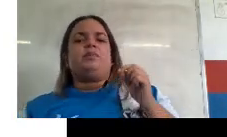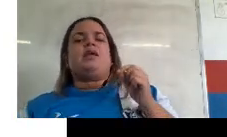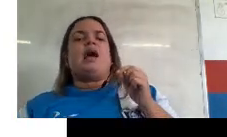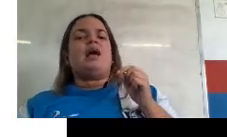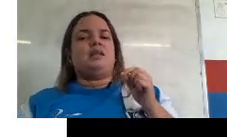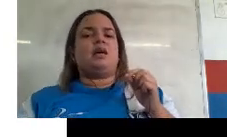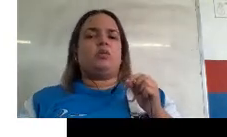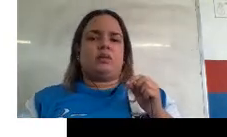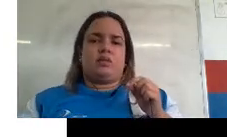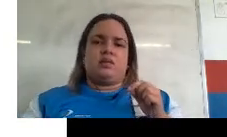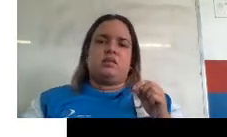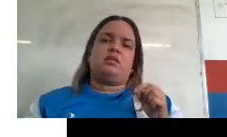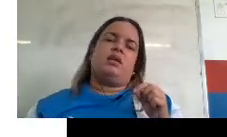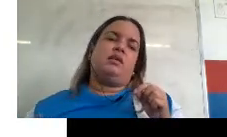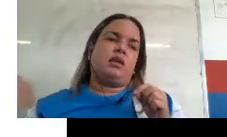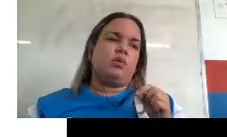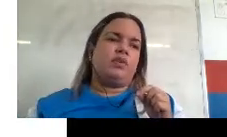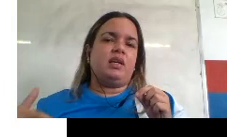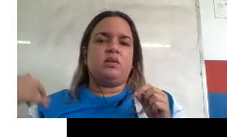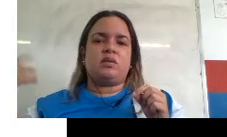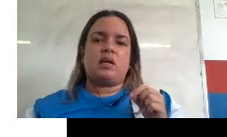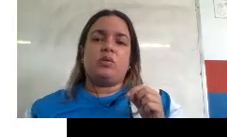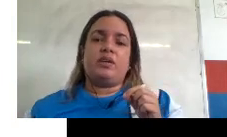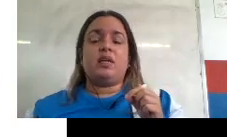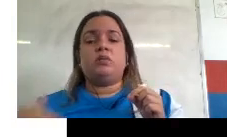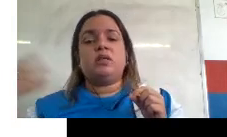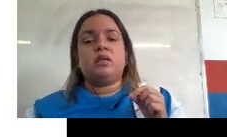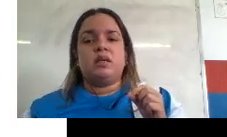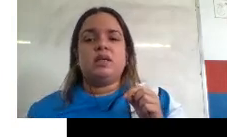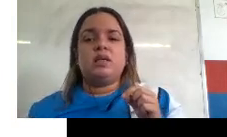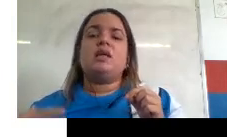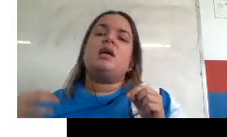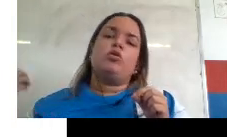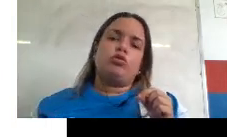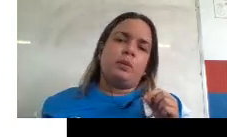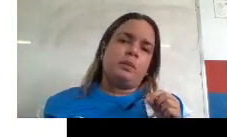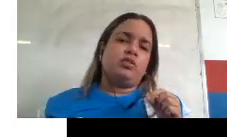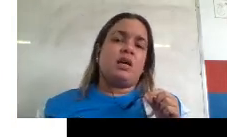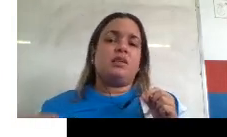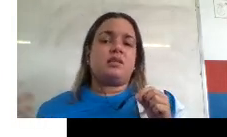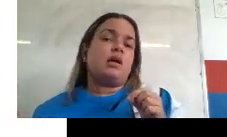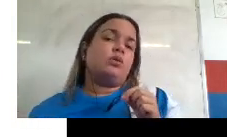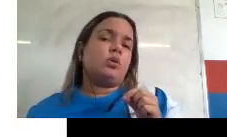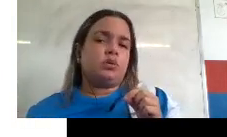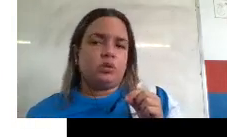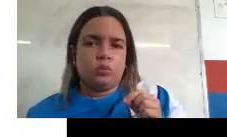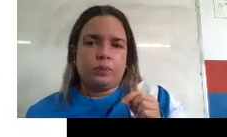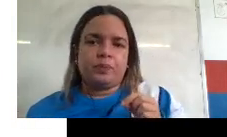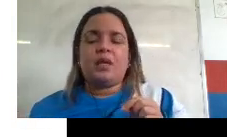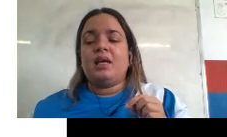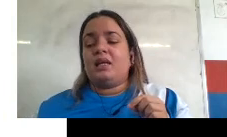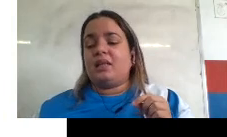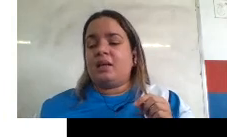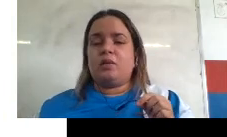infelizmente, ainda acontece. Entra governo, sai governo e os problemas na área da saúde